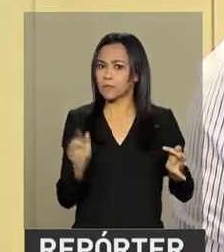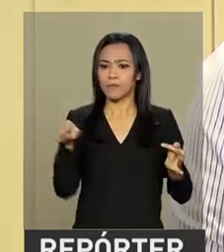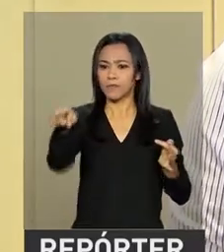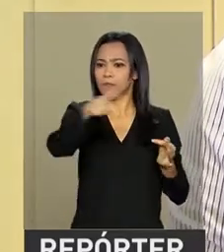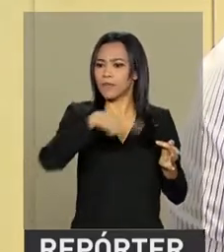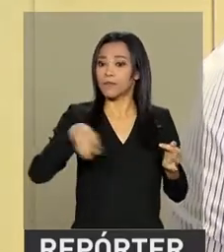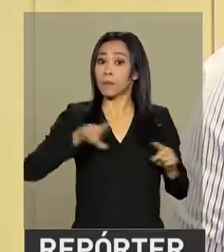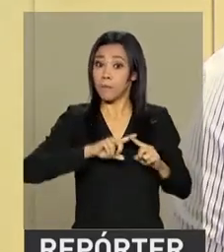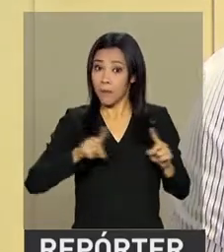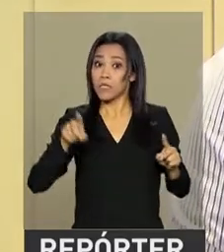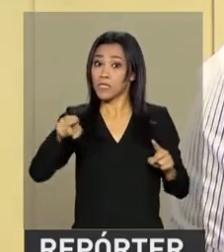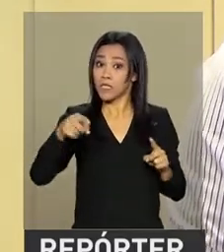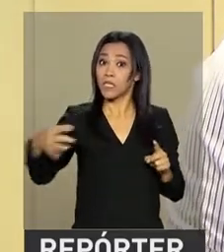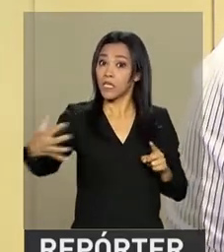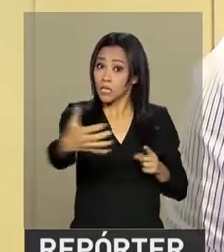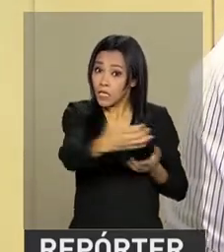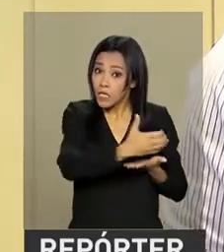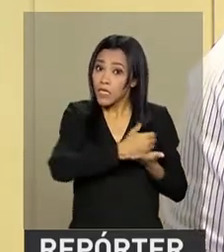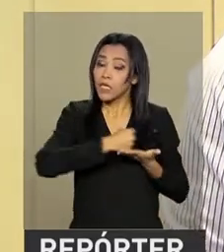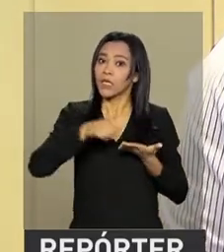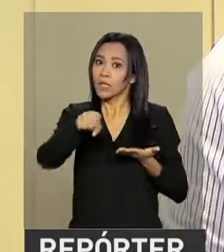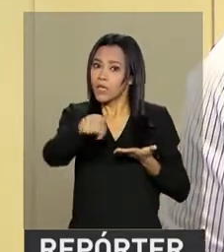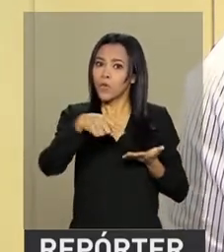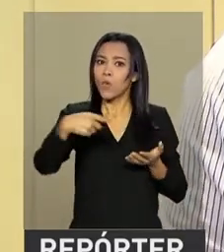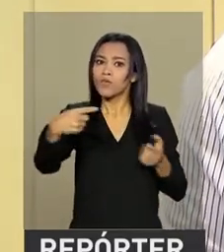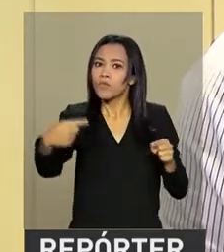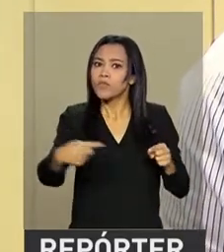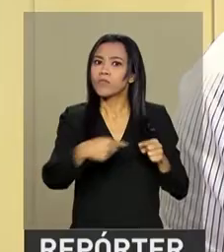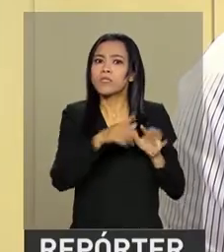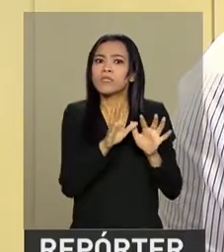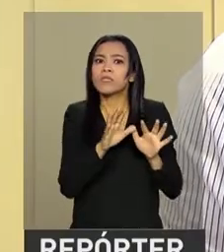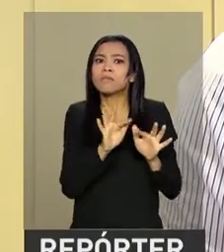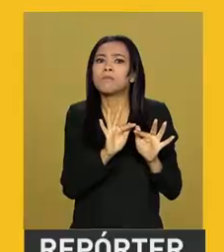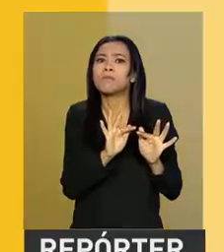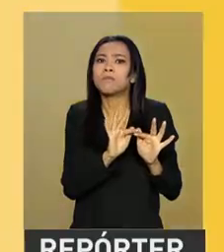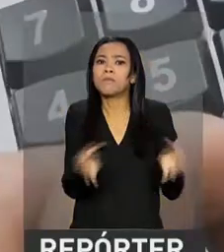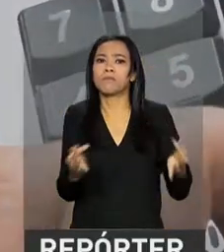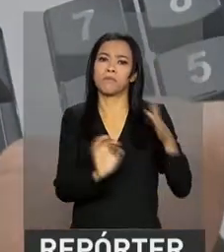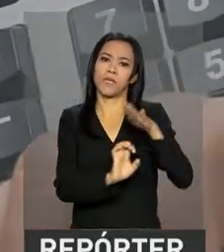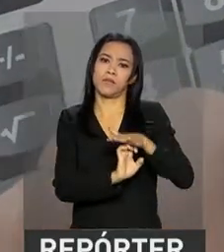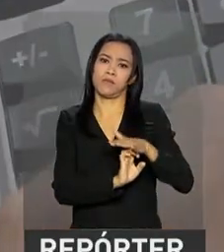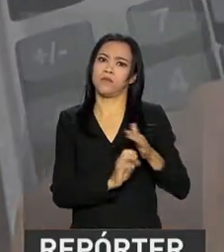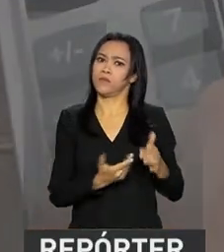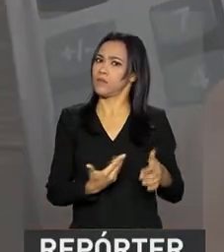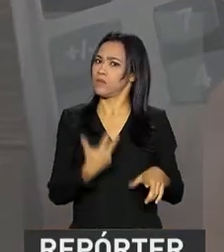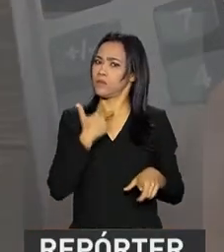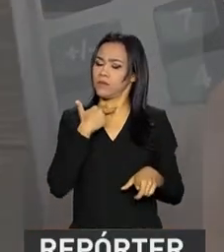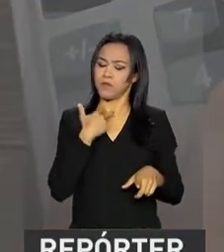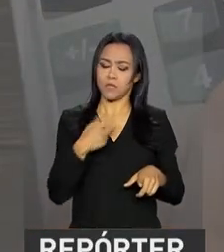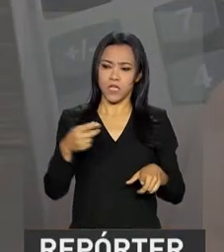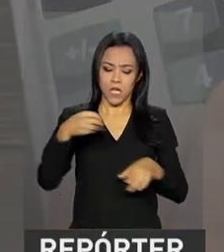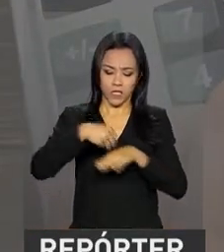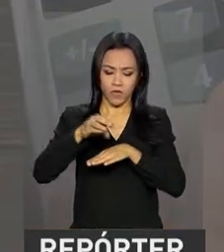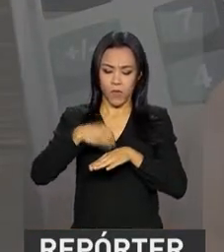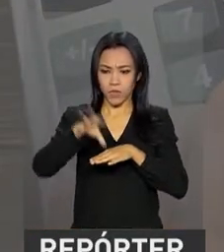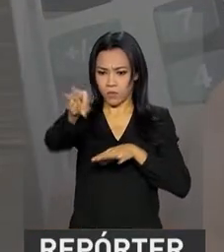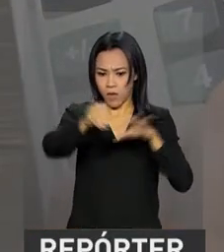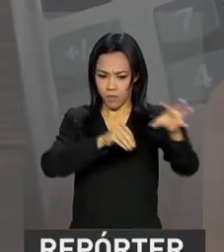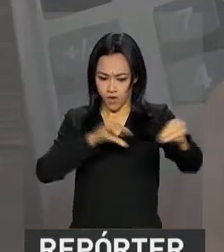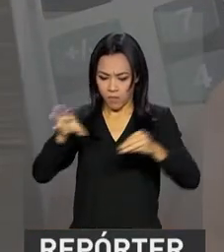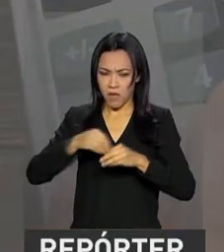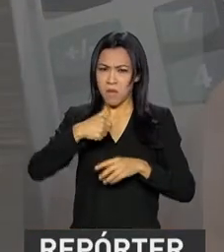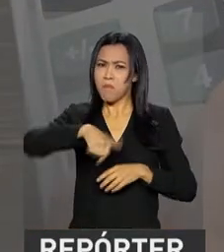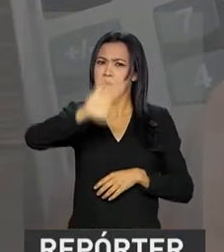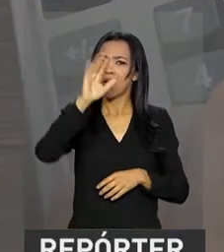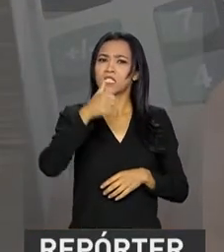mas que recolher o imposto como se fossem empresas pequenas do cruzamento dos dados mais de 14 mil